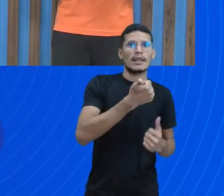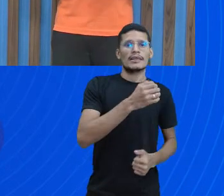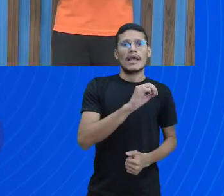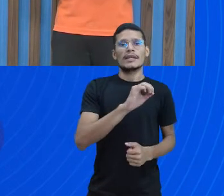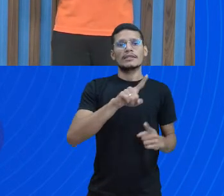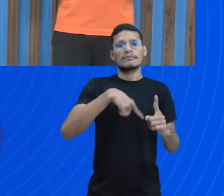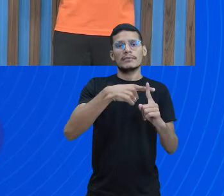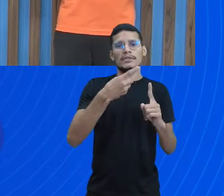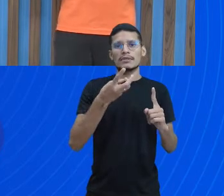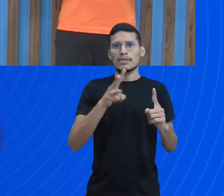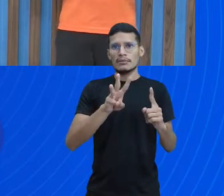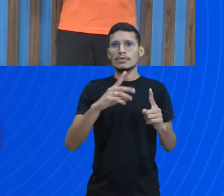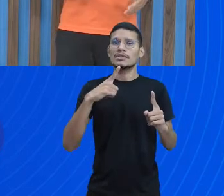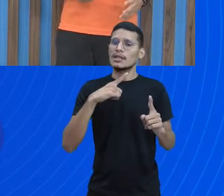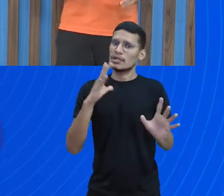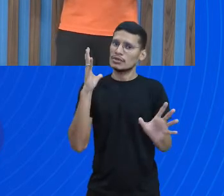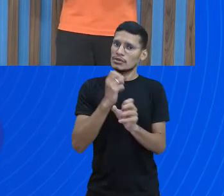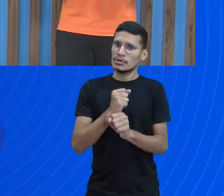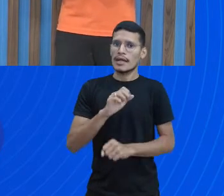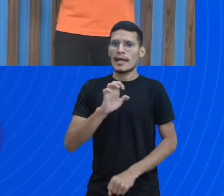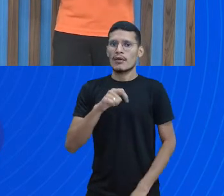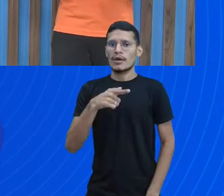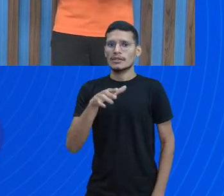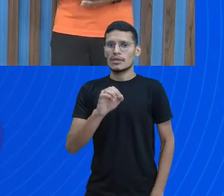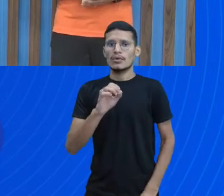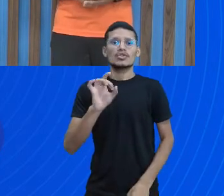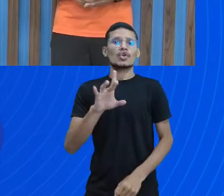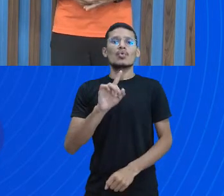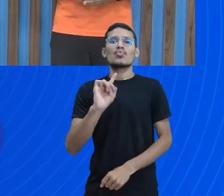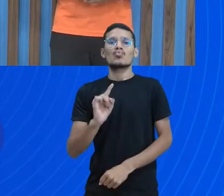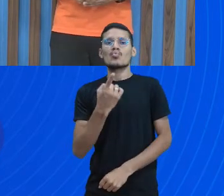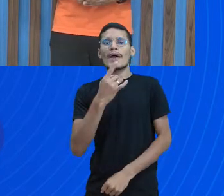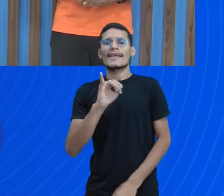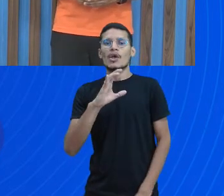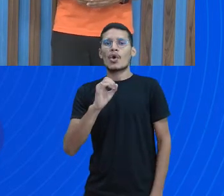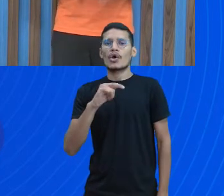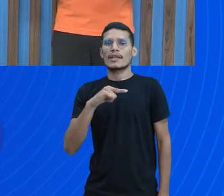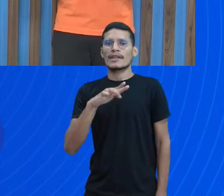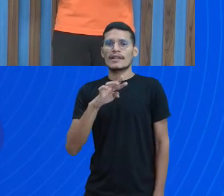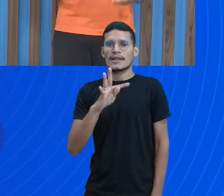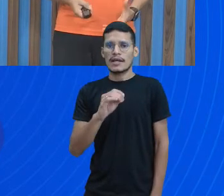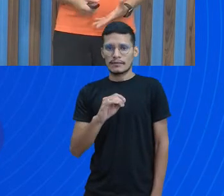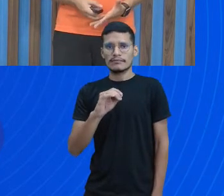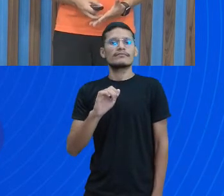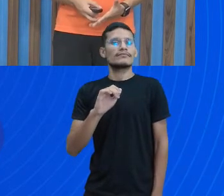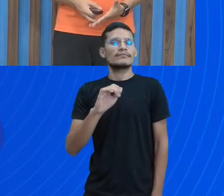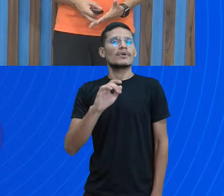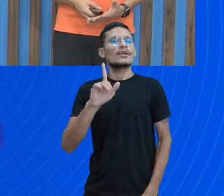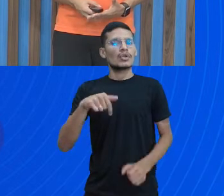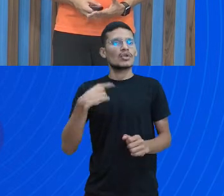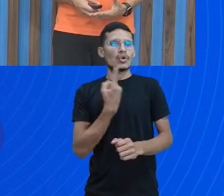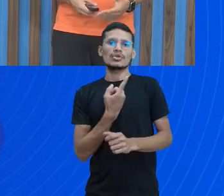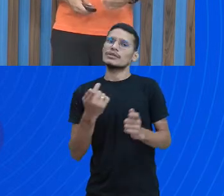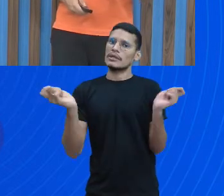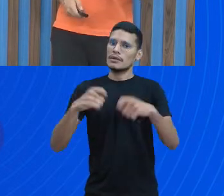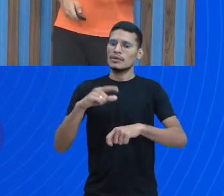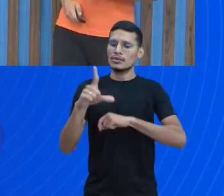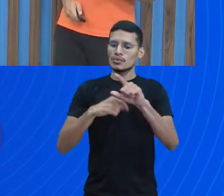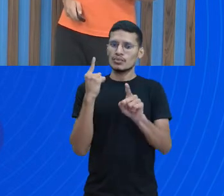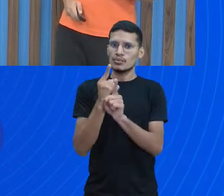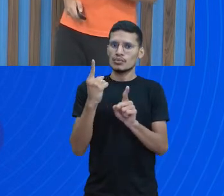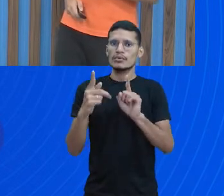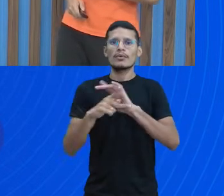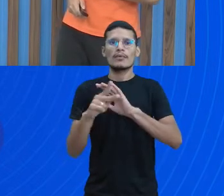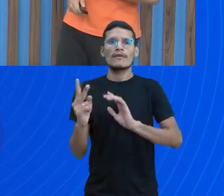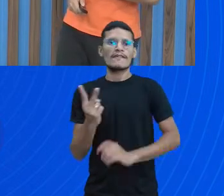eu tenho uma equação, certo? Com apenas uma incógnita. Dá para a gente descobrir qual é o valor dessa incógnita, tá? Então, eu tenho